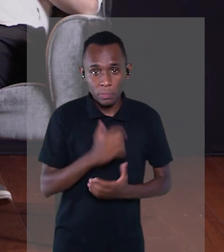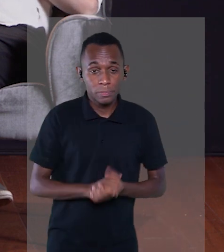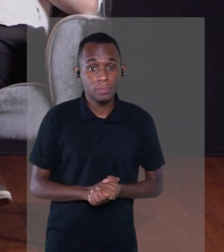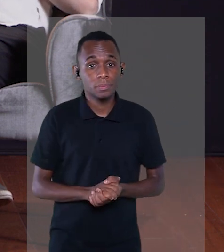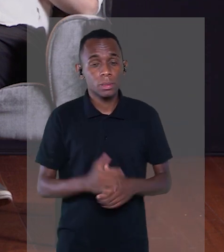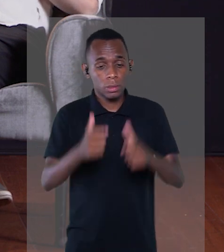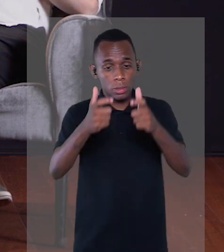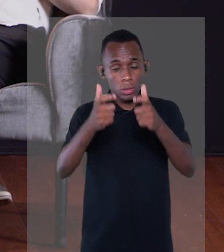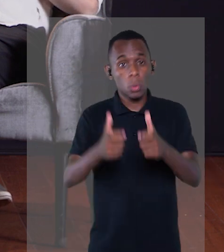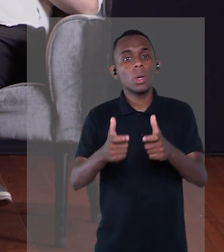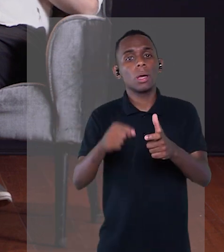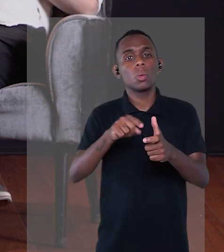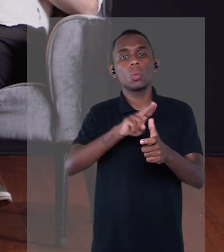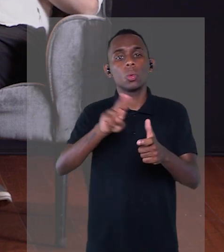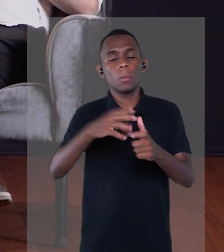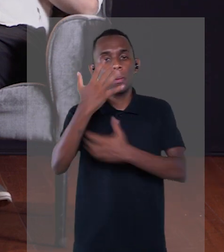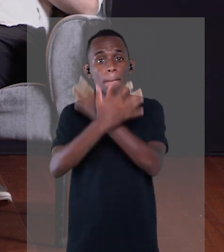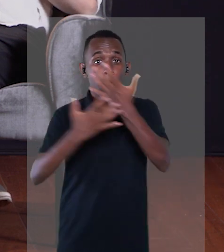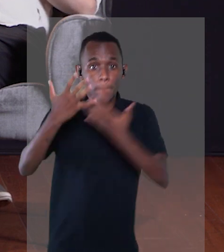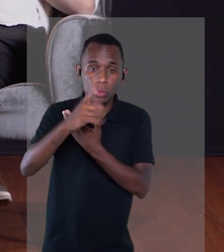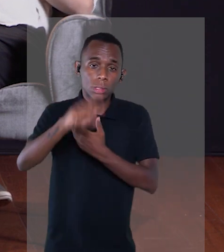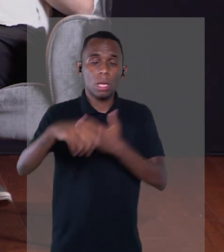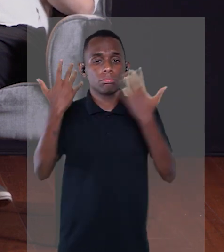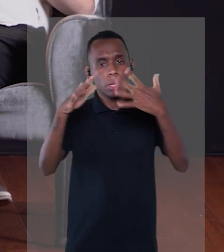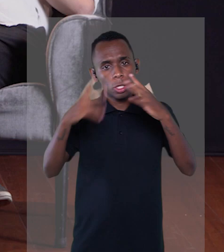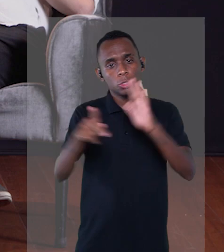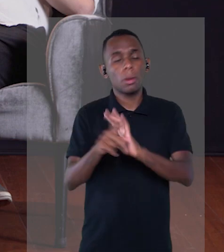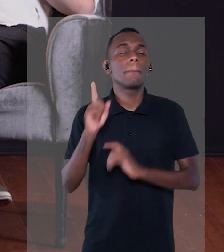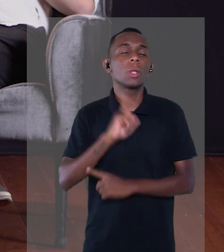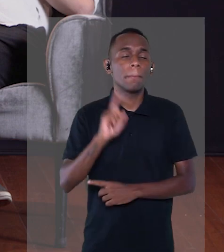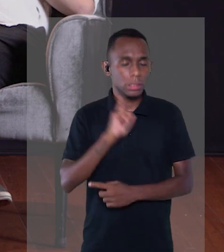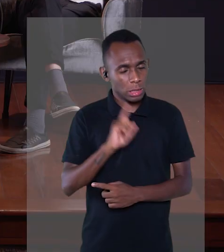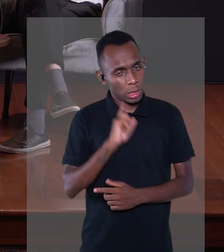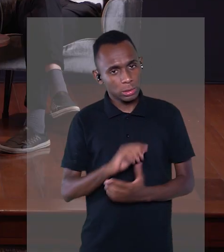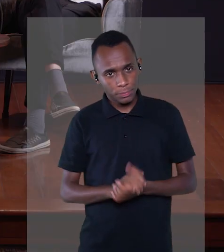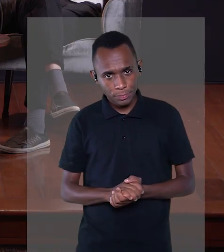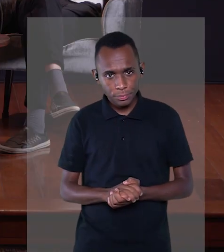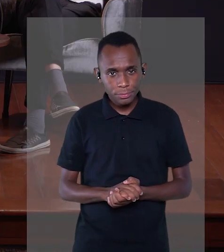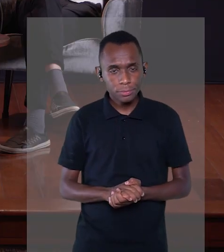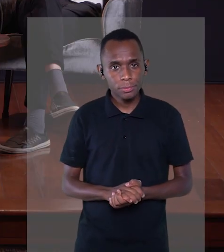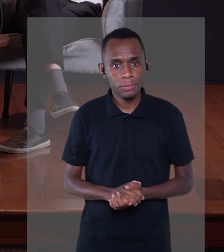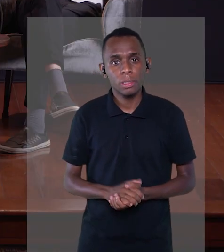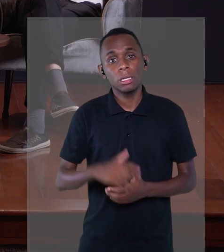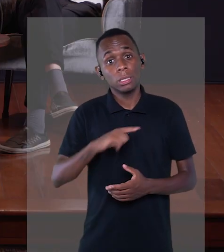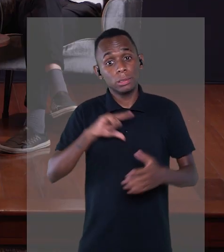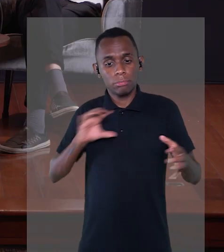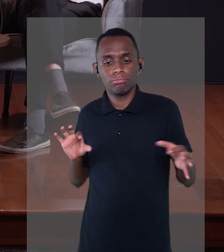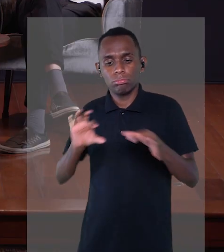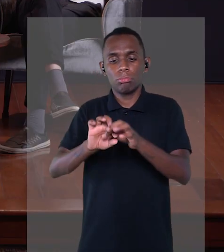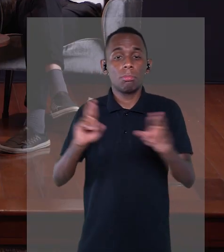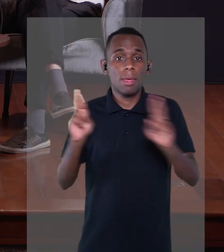Lugar é uma homenagem a Minas Gerais, como você falou. Tem muito a ver